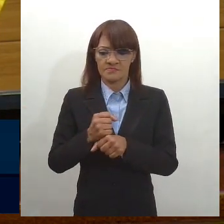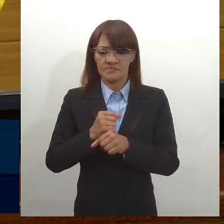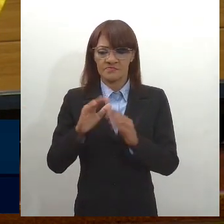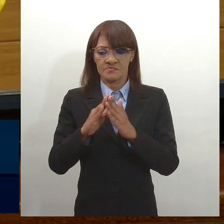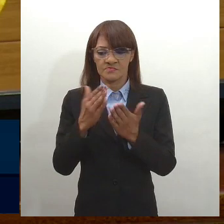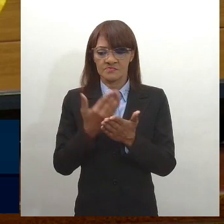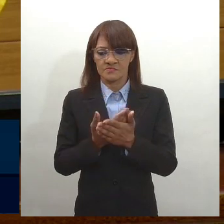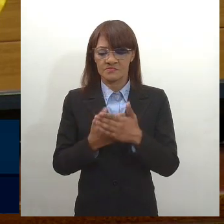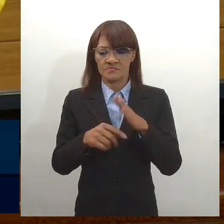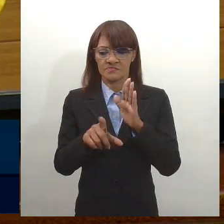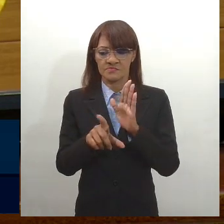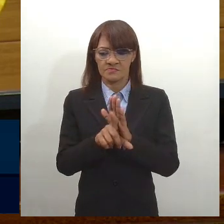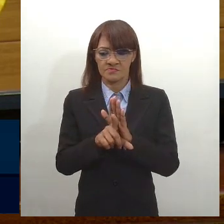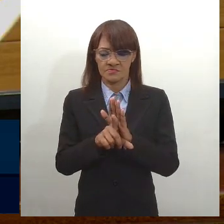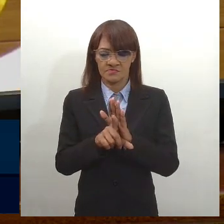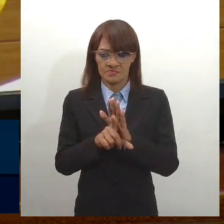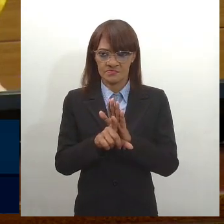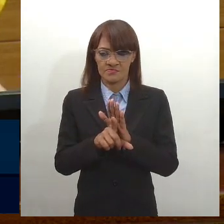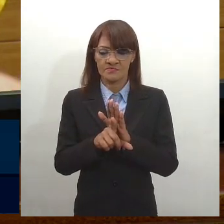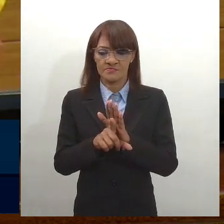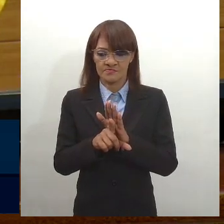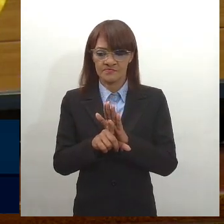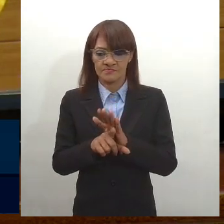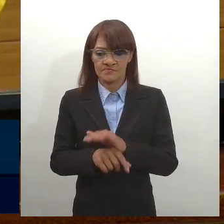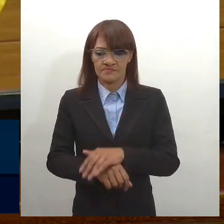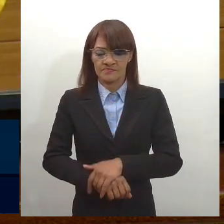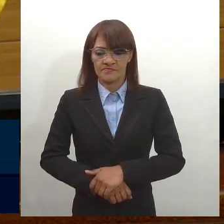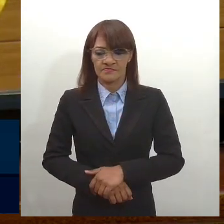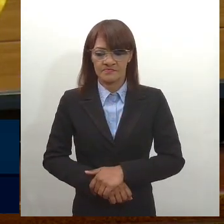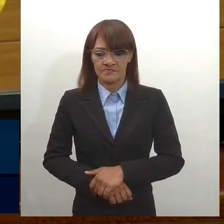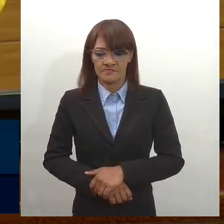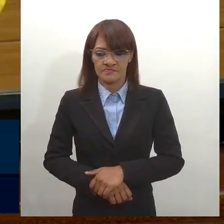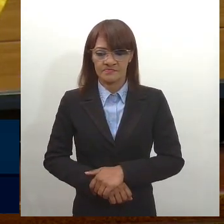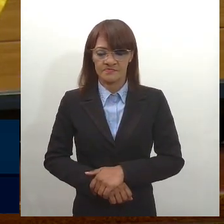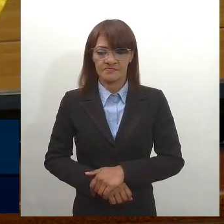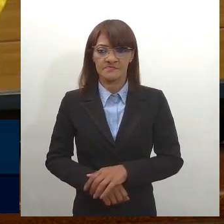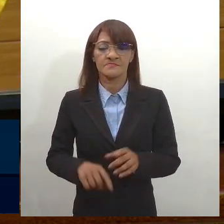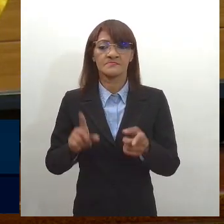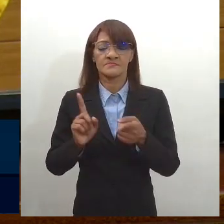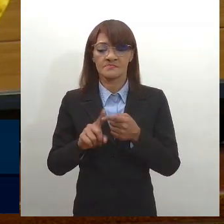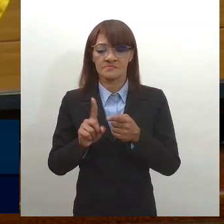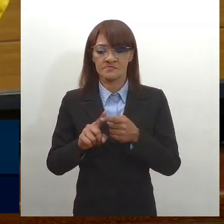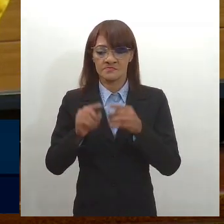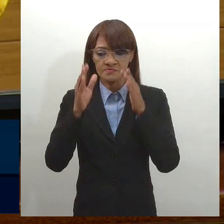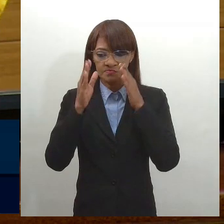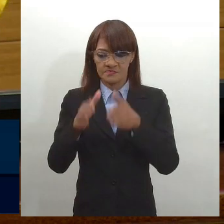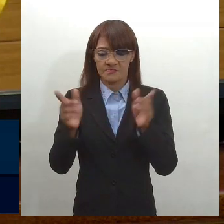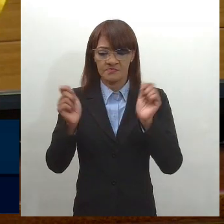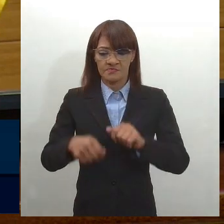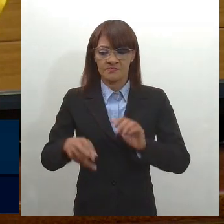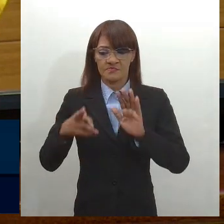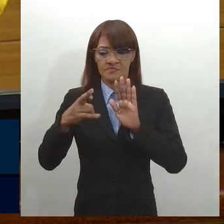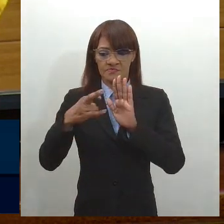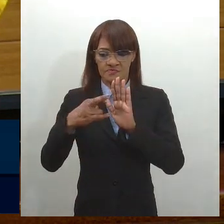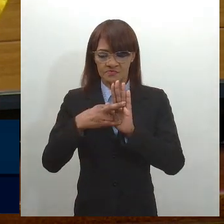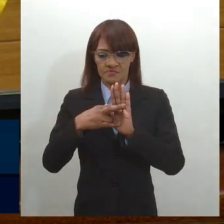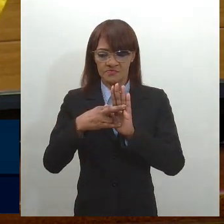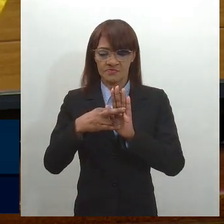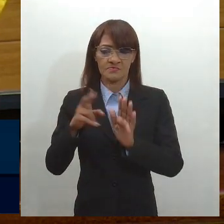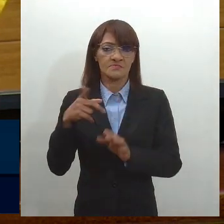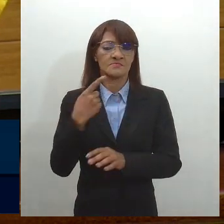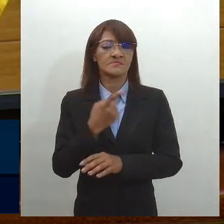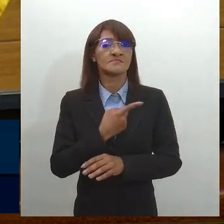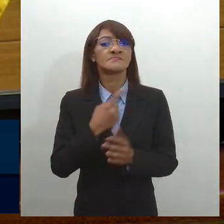Seixas Dória. Com fundamento na competência regimental que nos é conferida, convoco uma sessão especial para